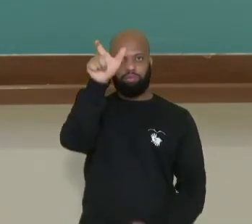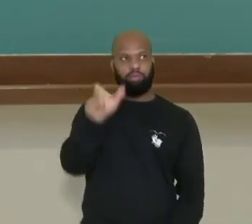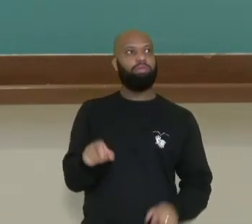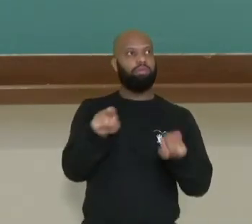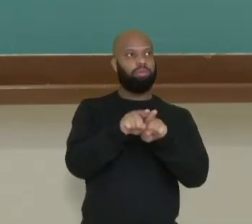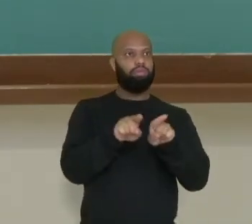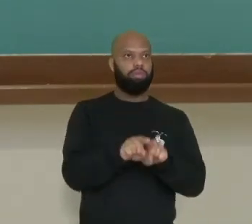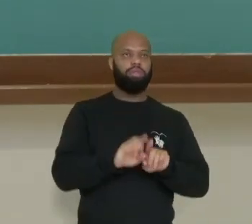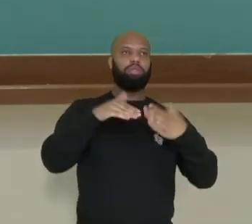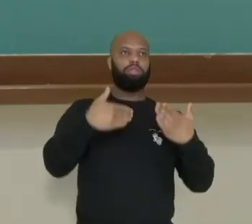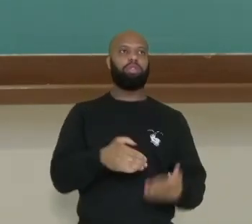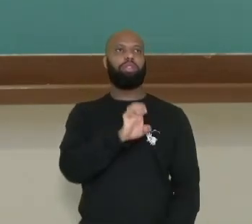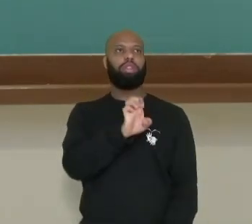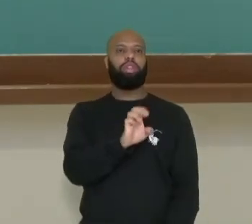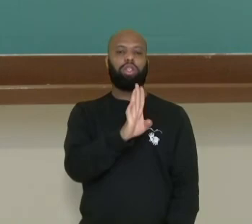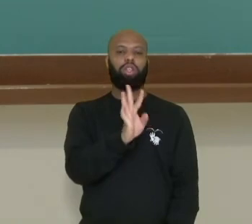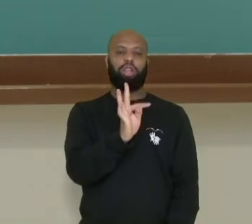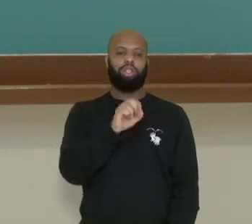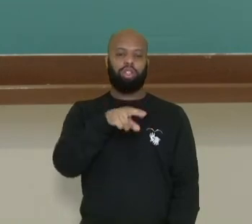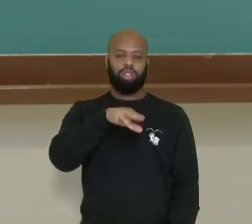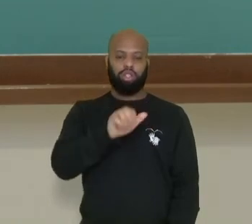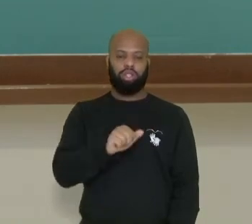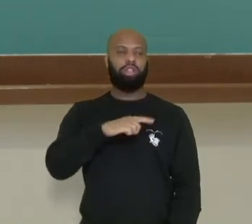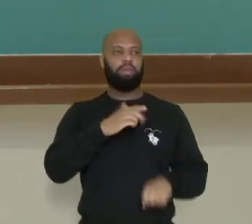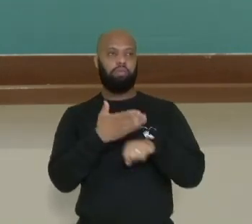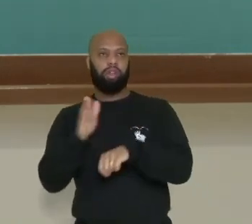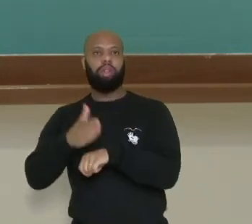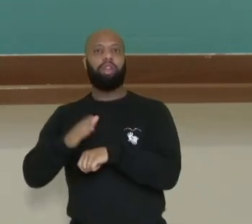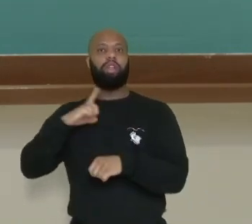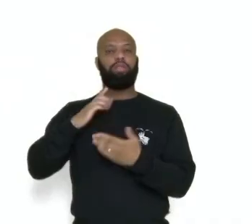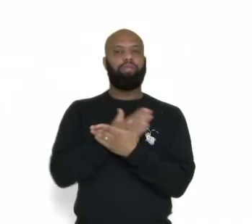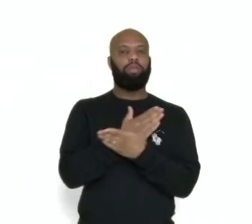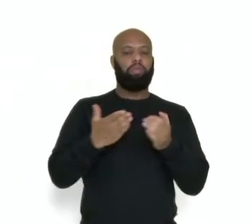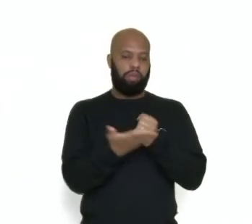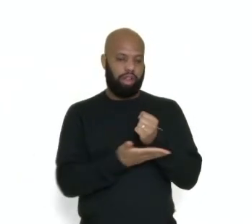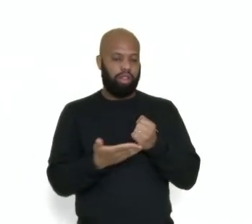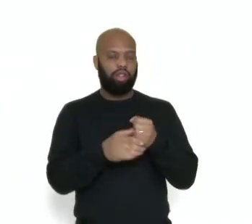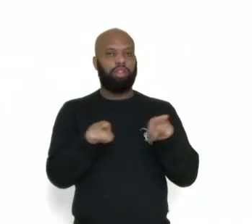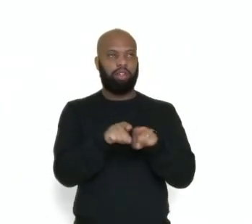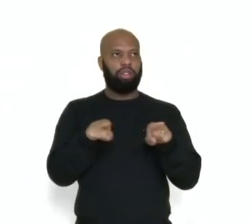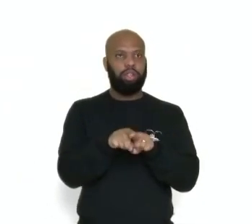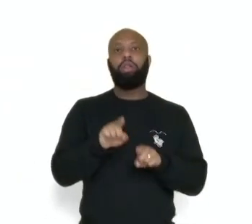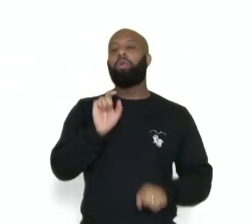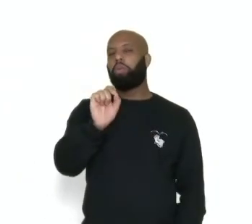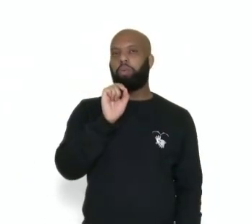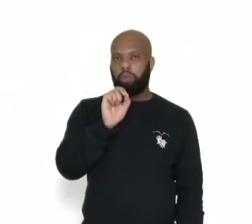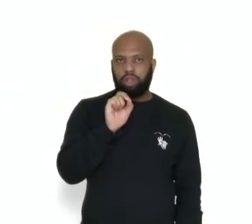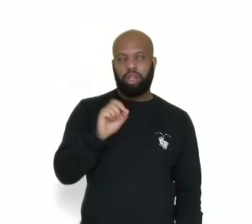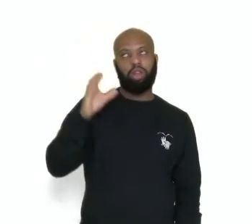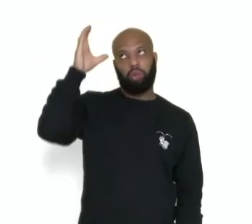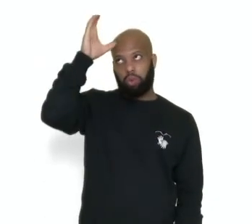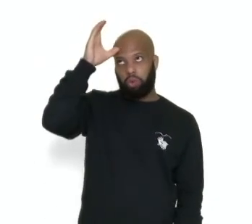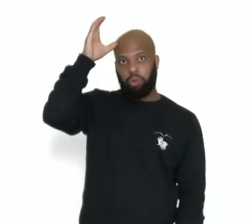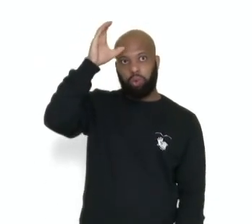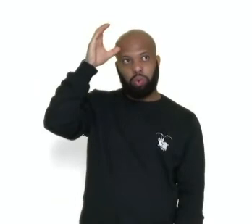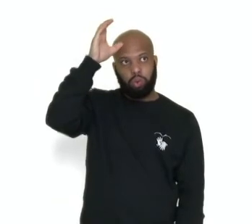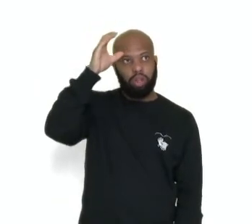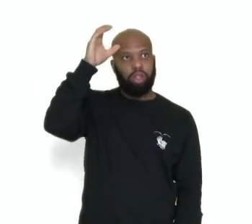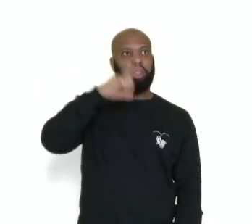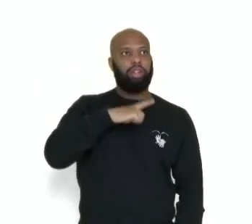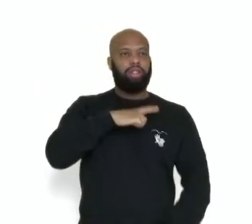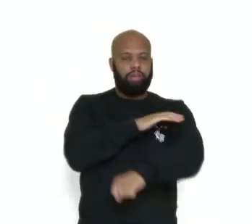indivíduo autonomia para sua prática existe alguns princípios básicos e fundamentais né que é conscientização